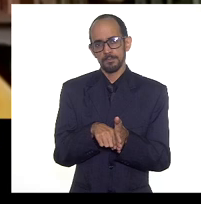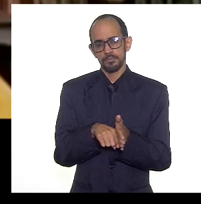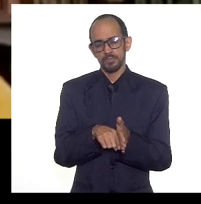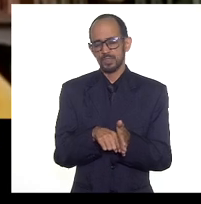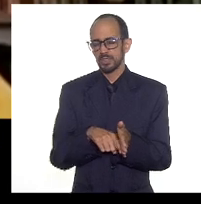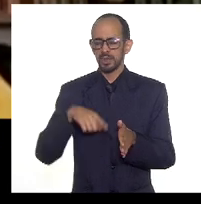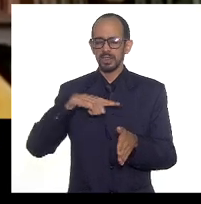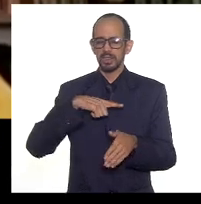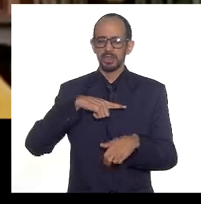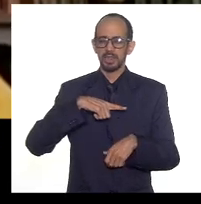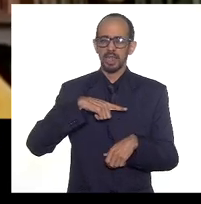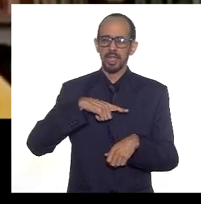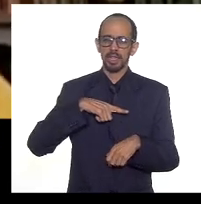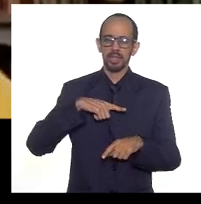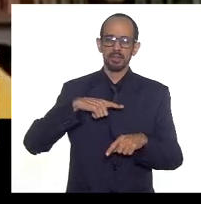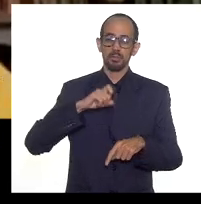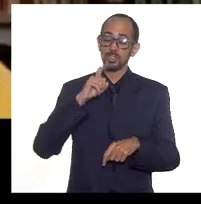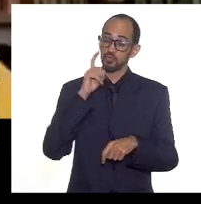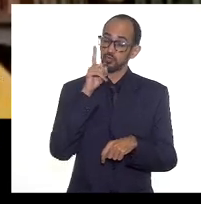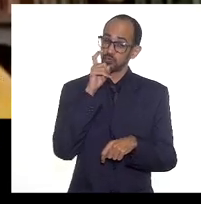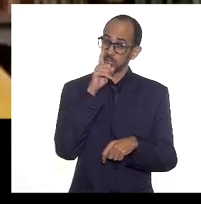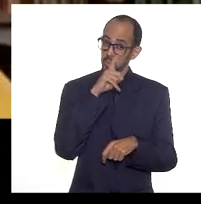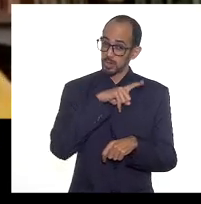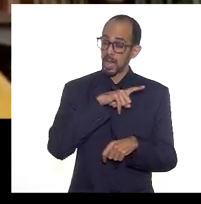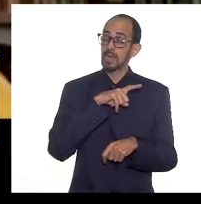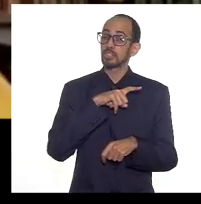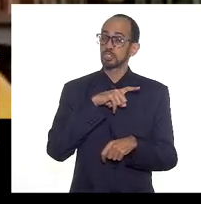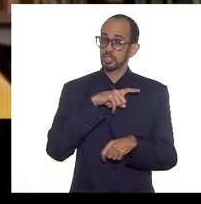uma grande dificuldade